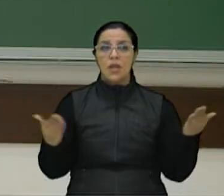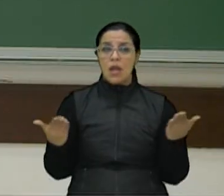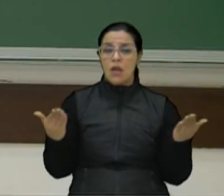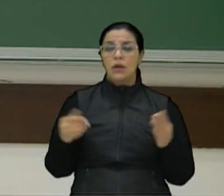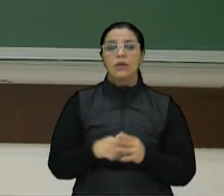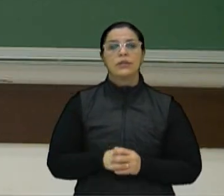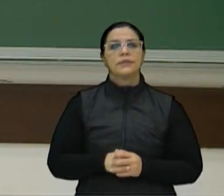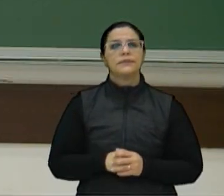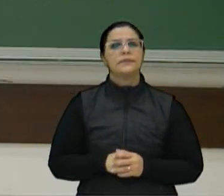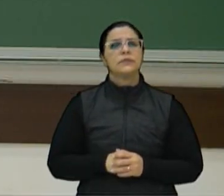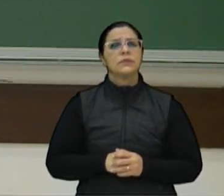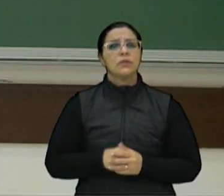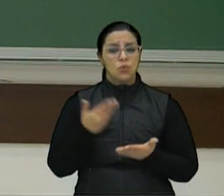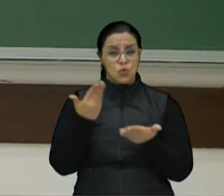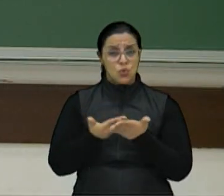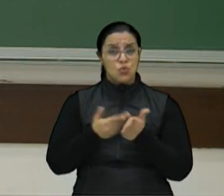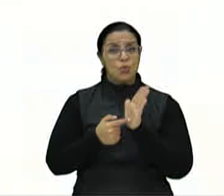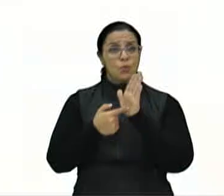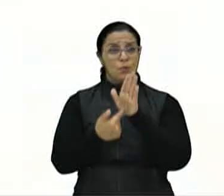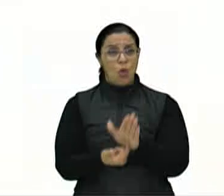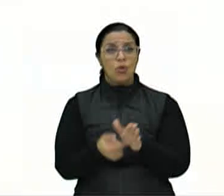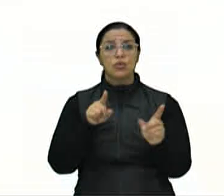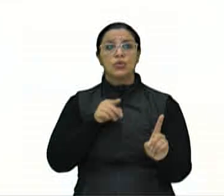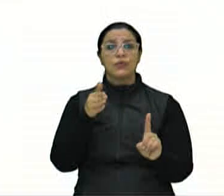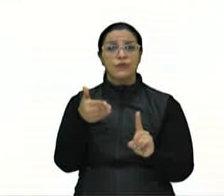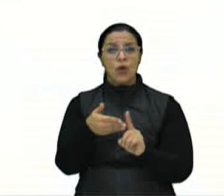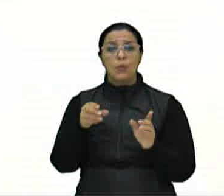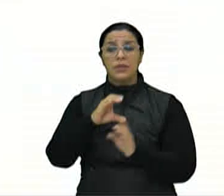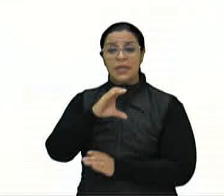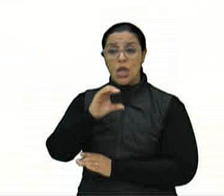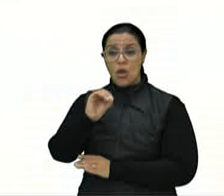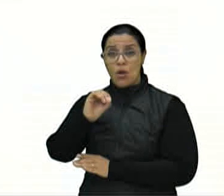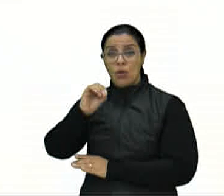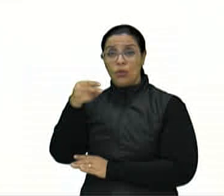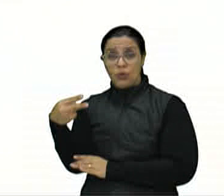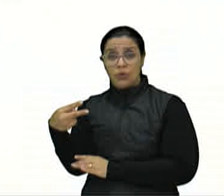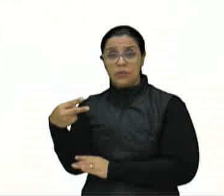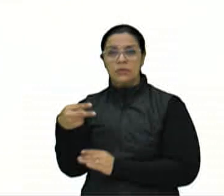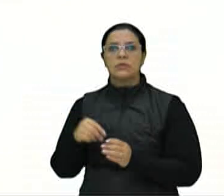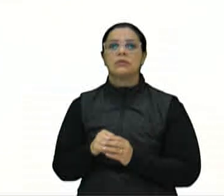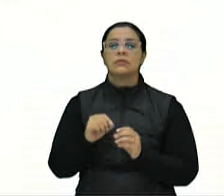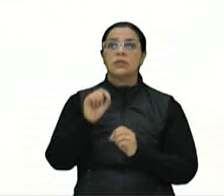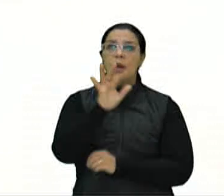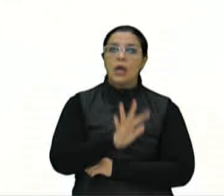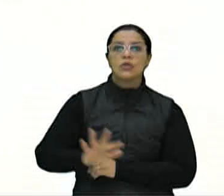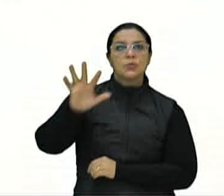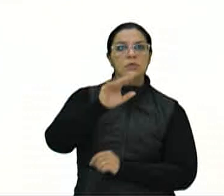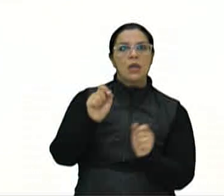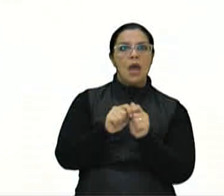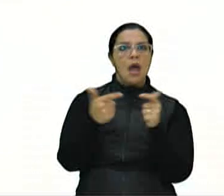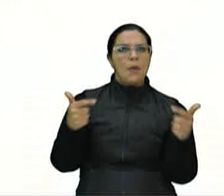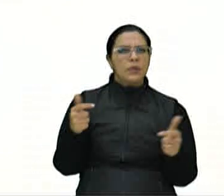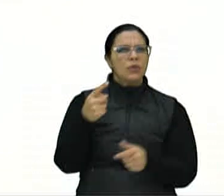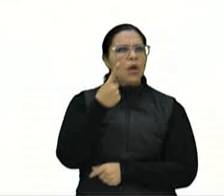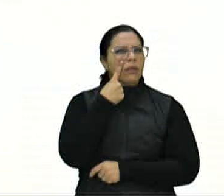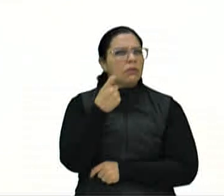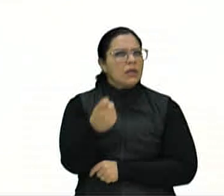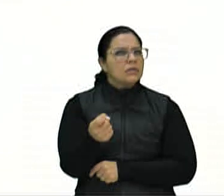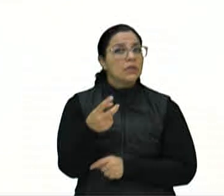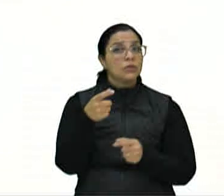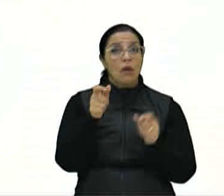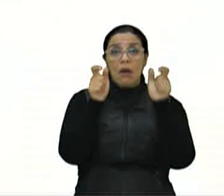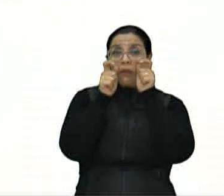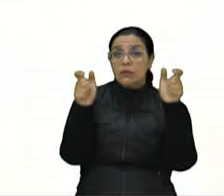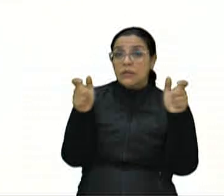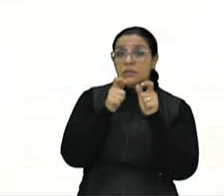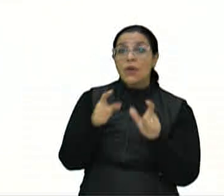Muito bem. Os estudos apontam que a concentração de CO2 atmosférica aumentou. Olha que interessante isso aqui, por favor,